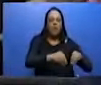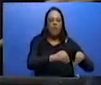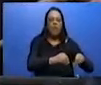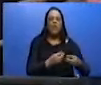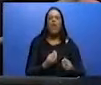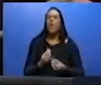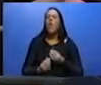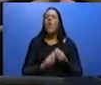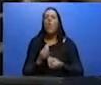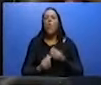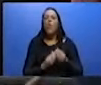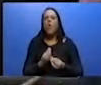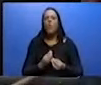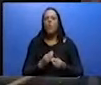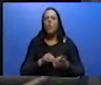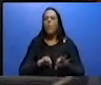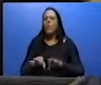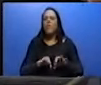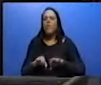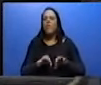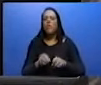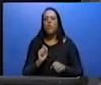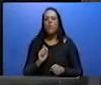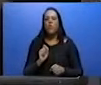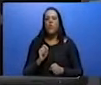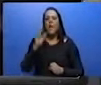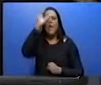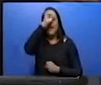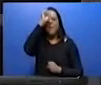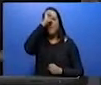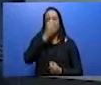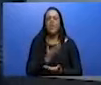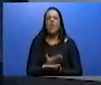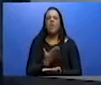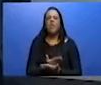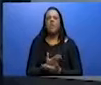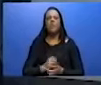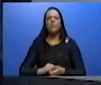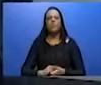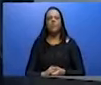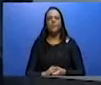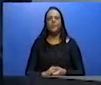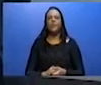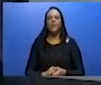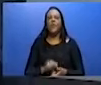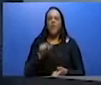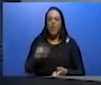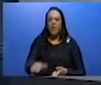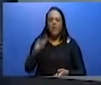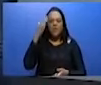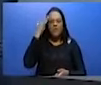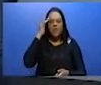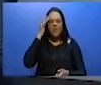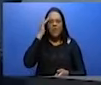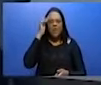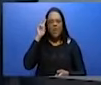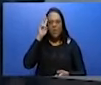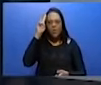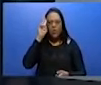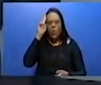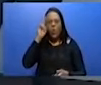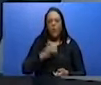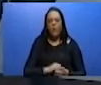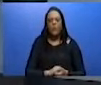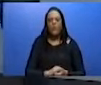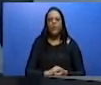essa colonização? Nessa aula a gente vai ver um pouquinho e nas outras também. Para você entender essa história, nós